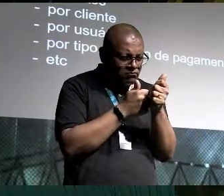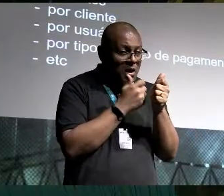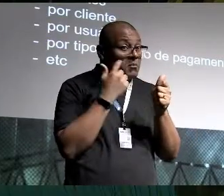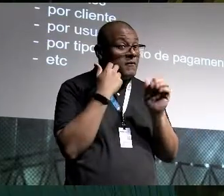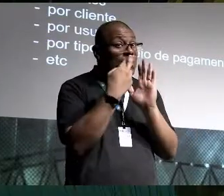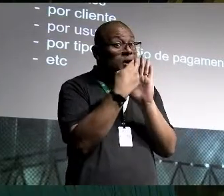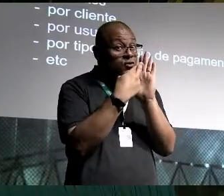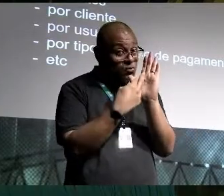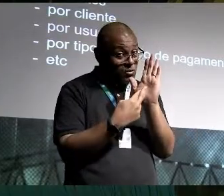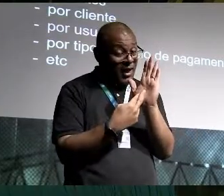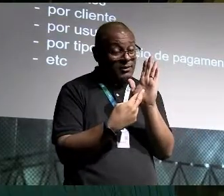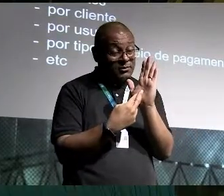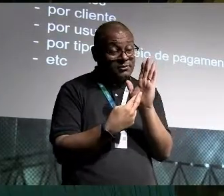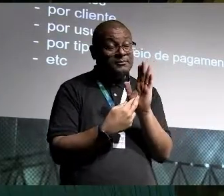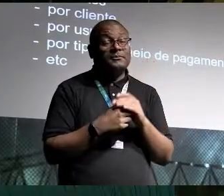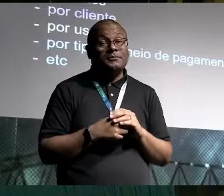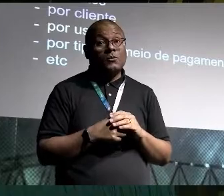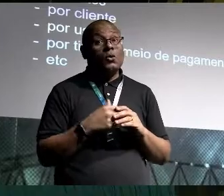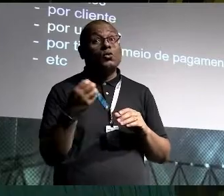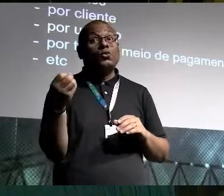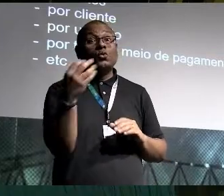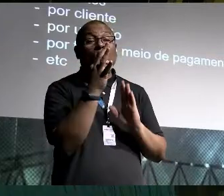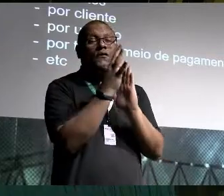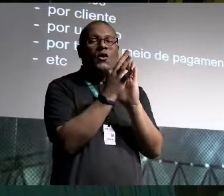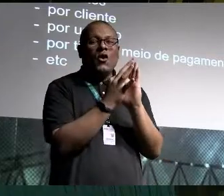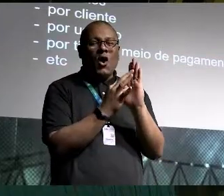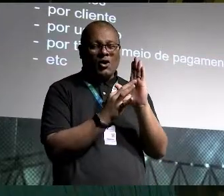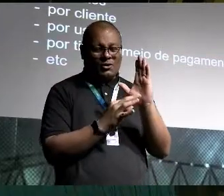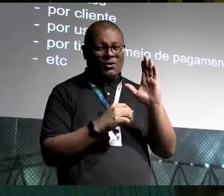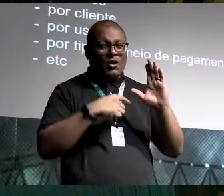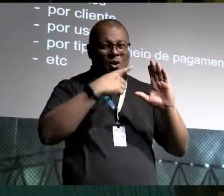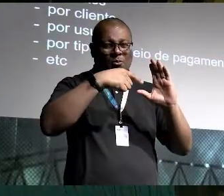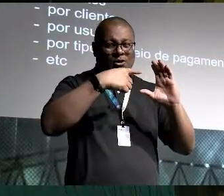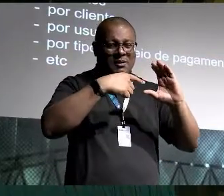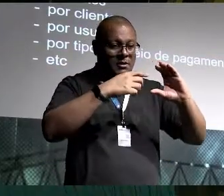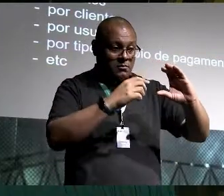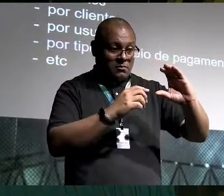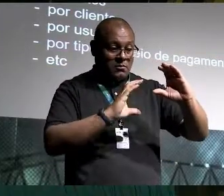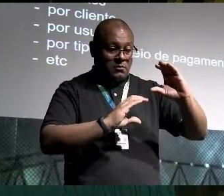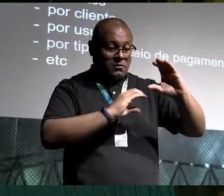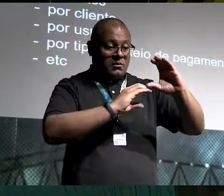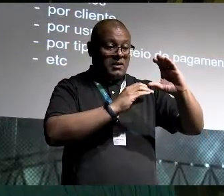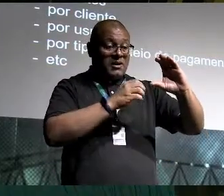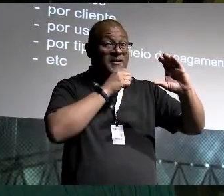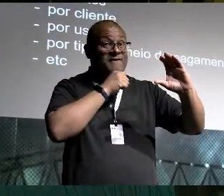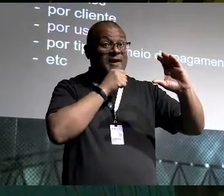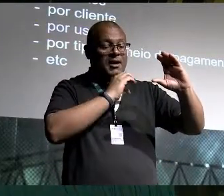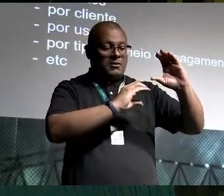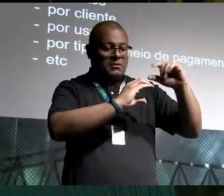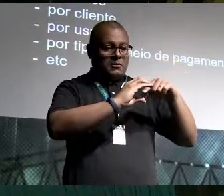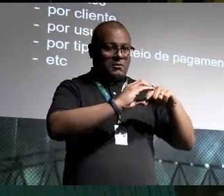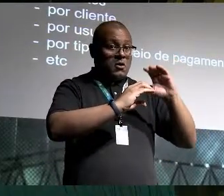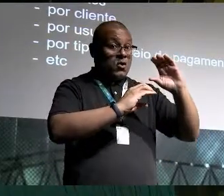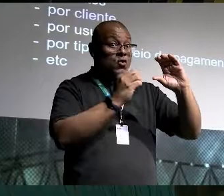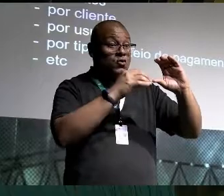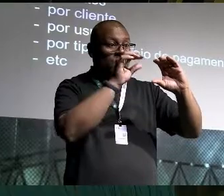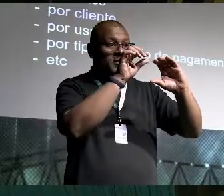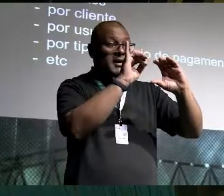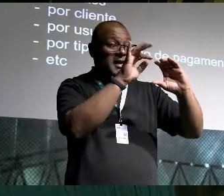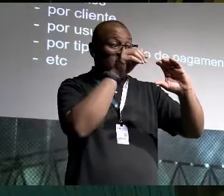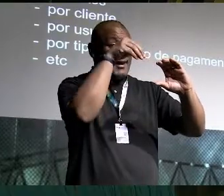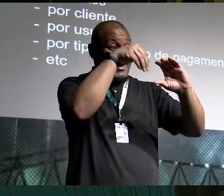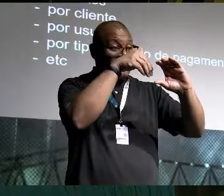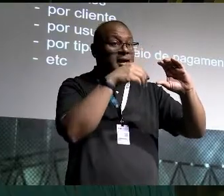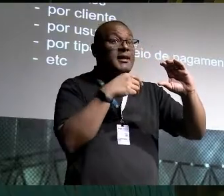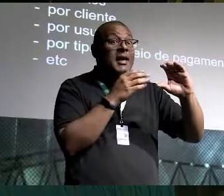resultado daquele novo processamento, né? E aí, com base nisso, a gente consegue decidir se a gente aumenta ou não,